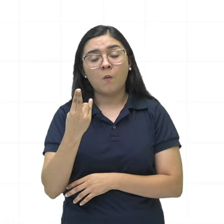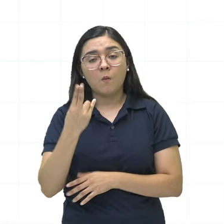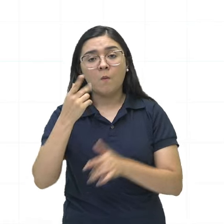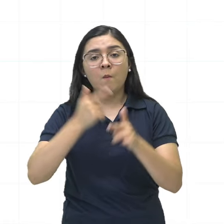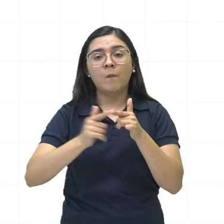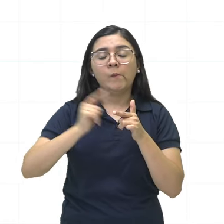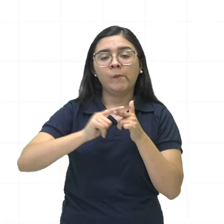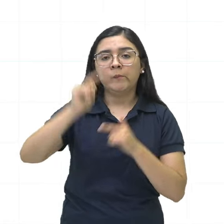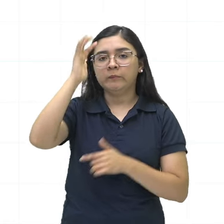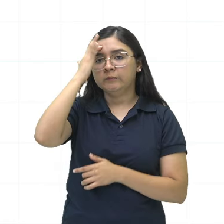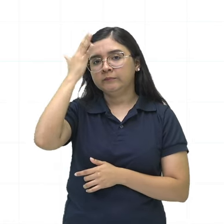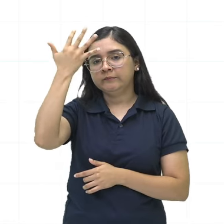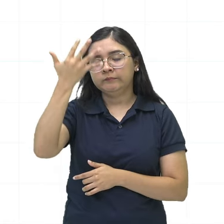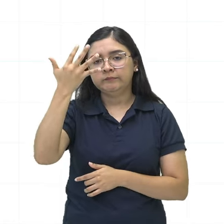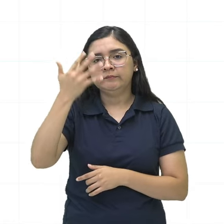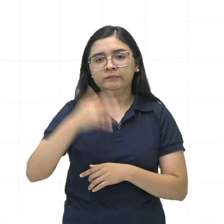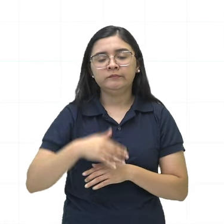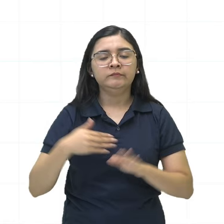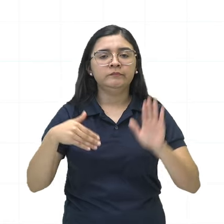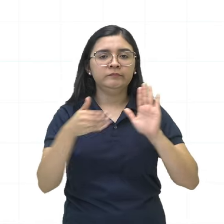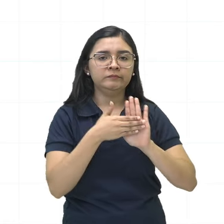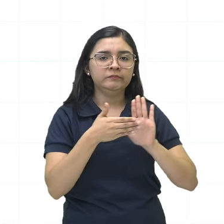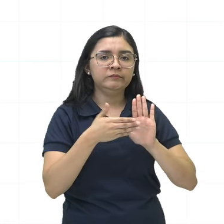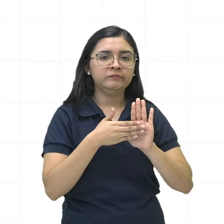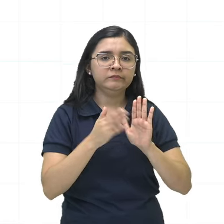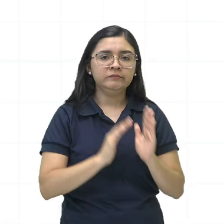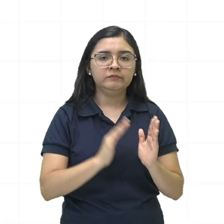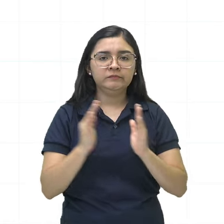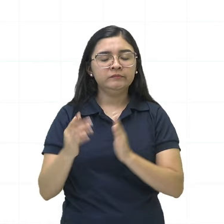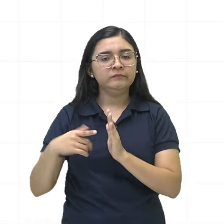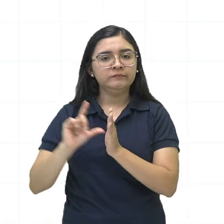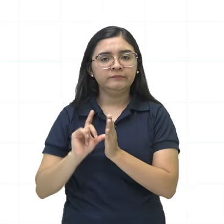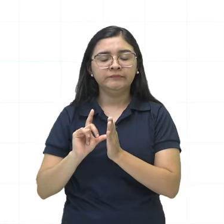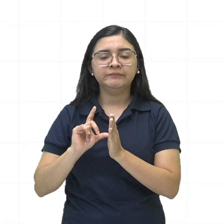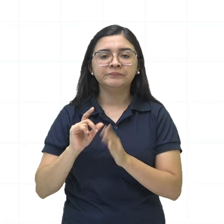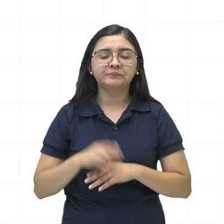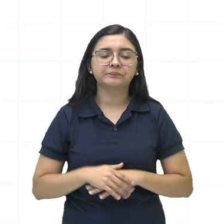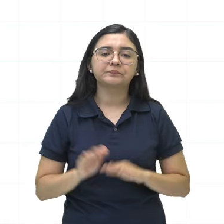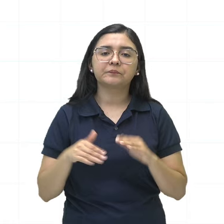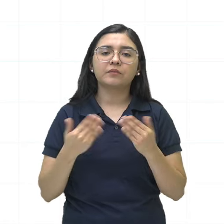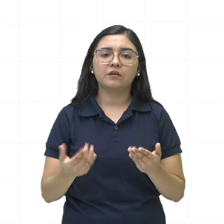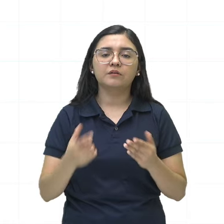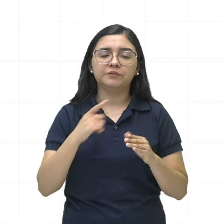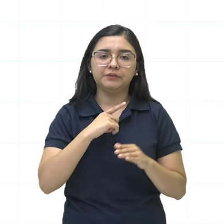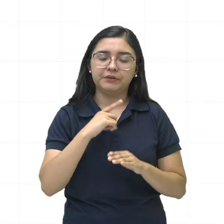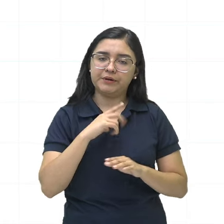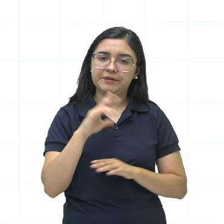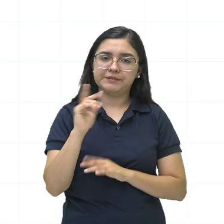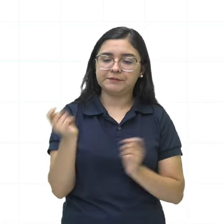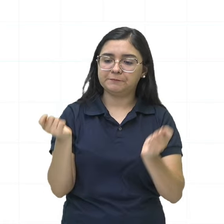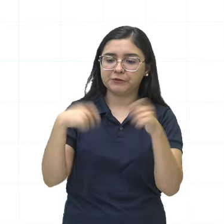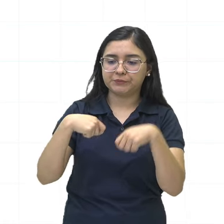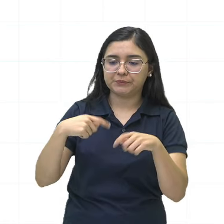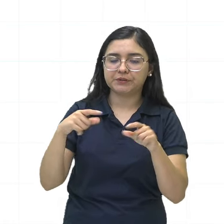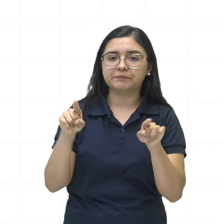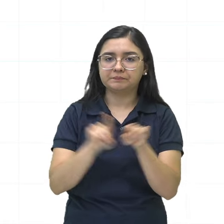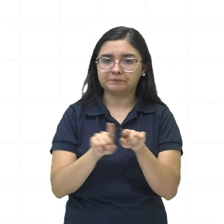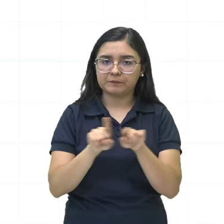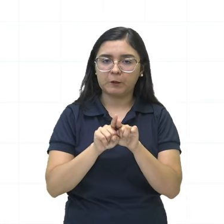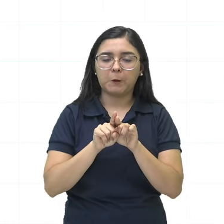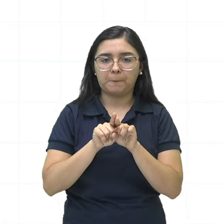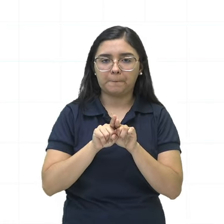soluções aos questionamentos propostos na etapa anterior, né? Então, as hipóteses, elas são consideradas